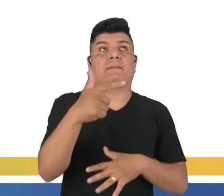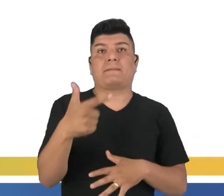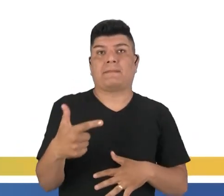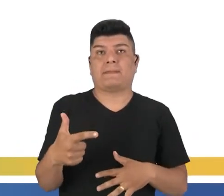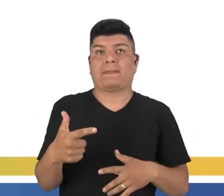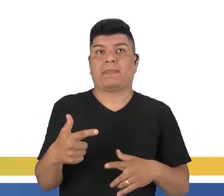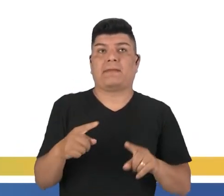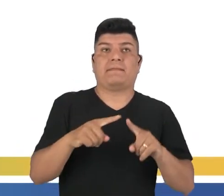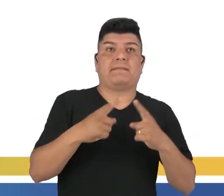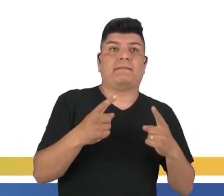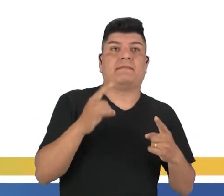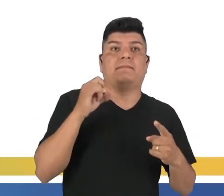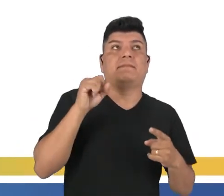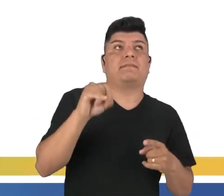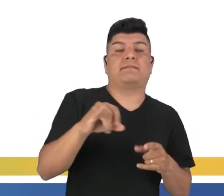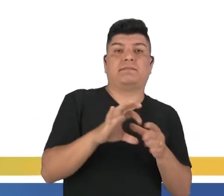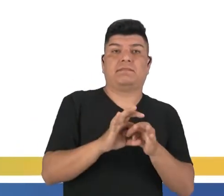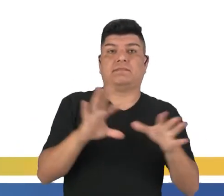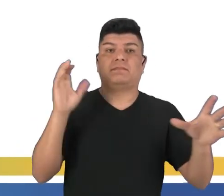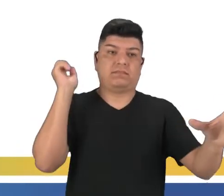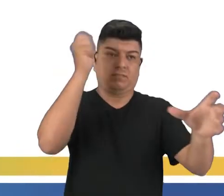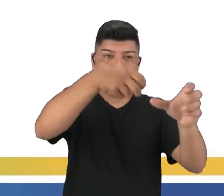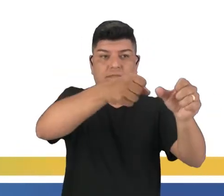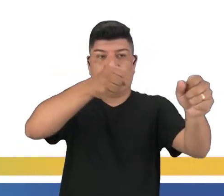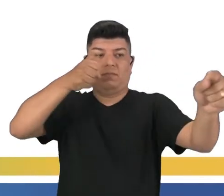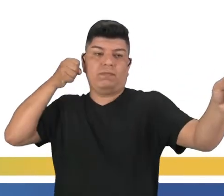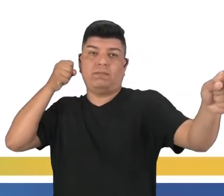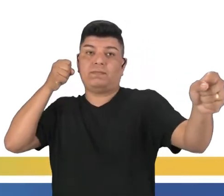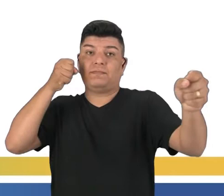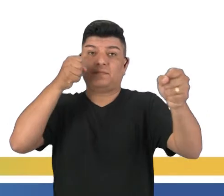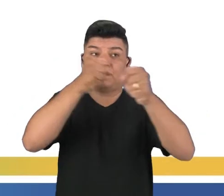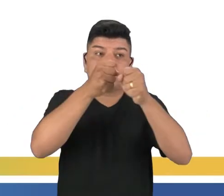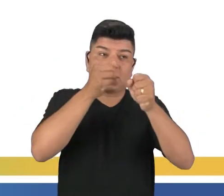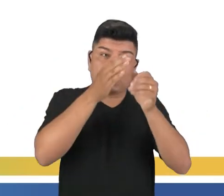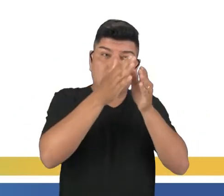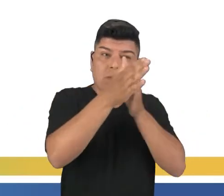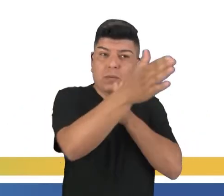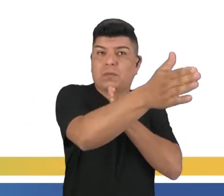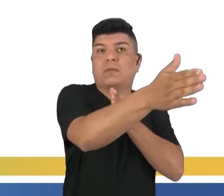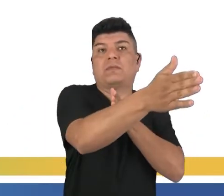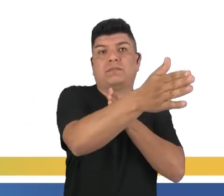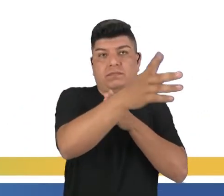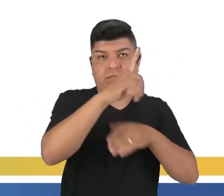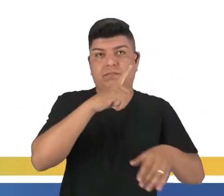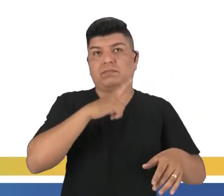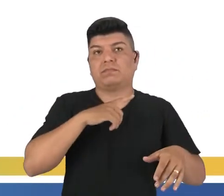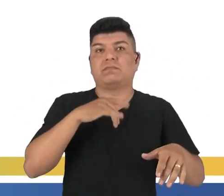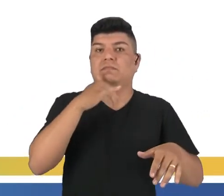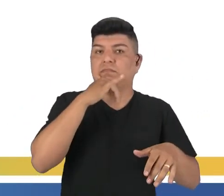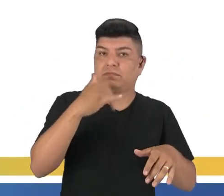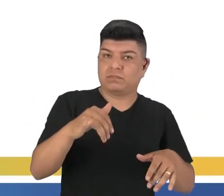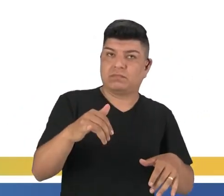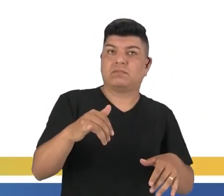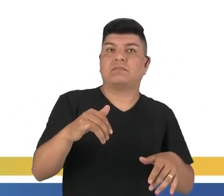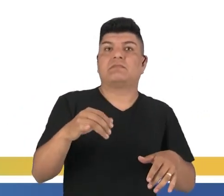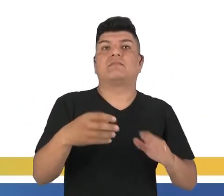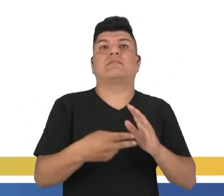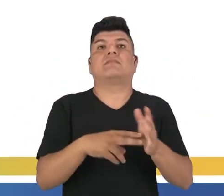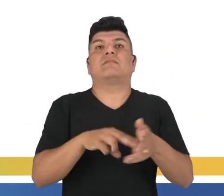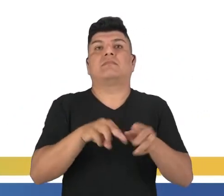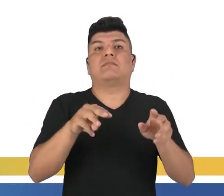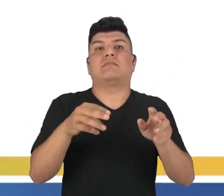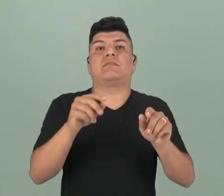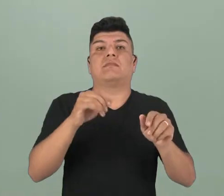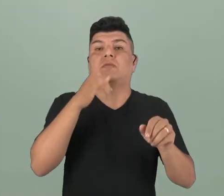ela soltar o elástico de modo que a flecha siga em frente, aí produziu energia cinética. Então, o que é energia mecânica? Para